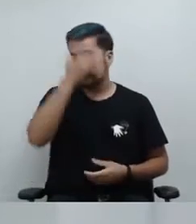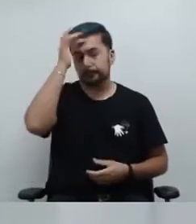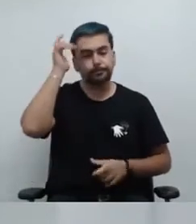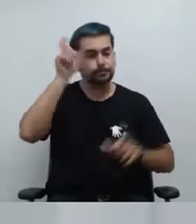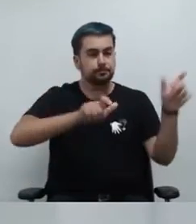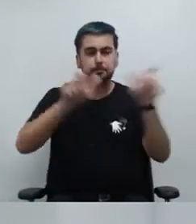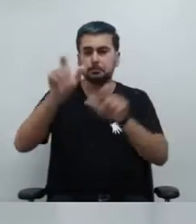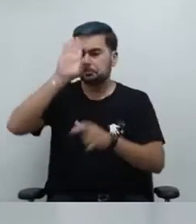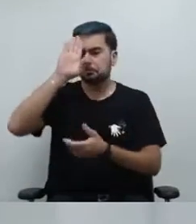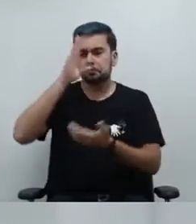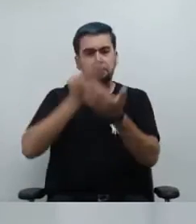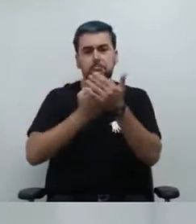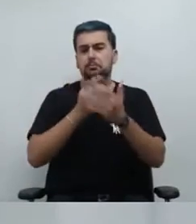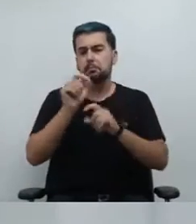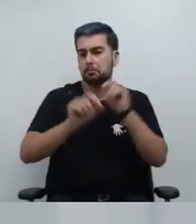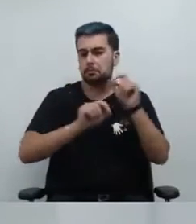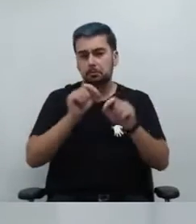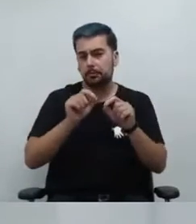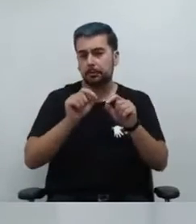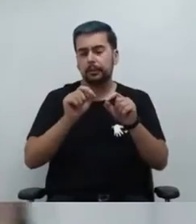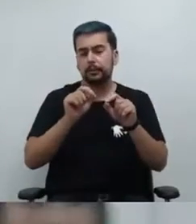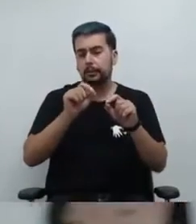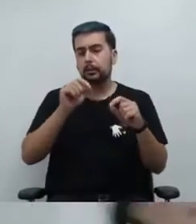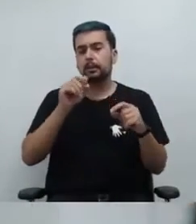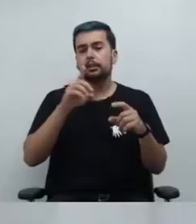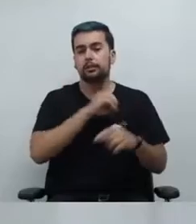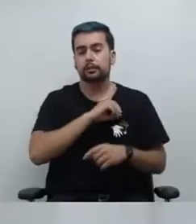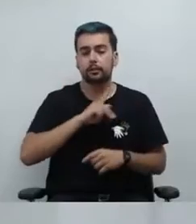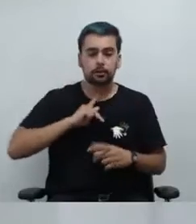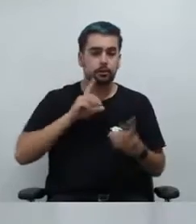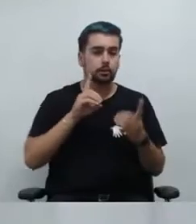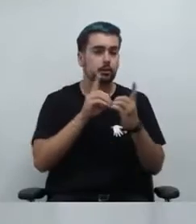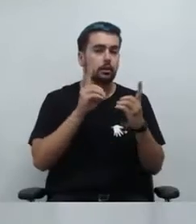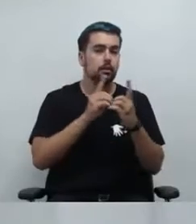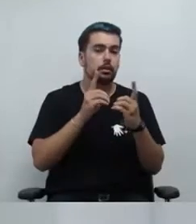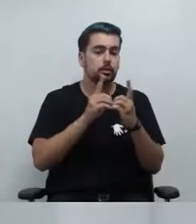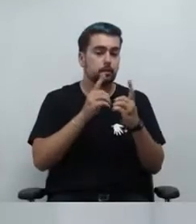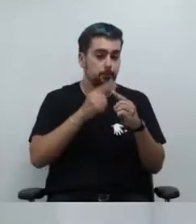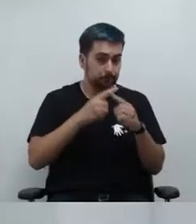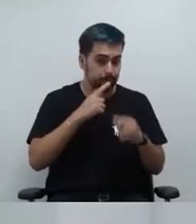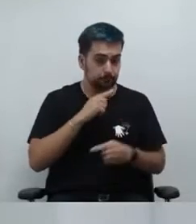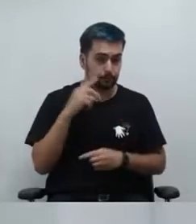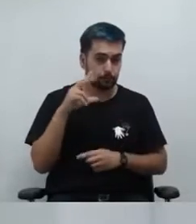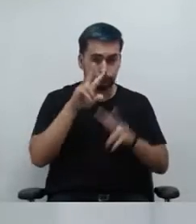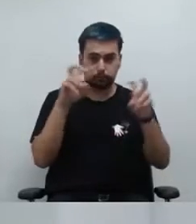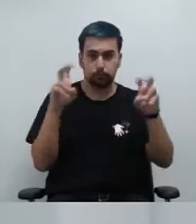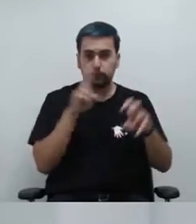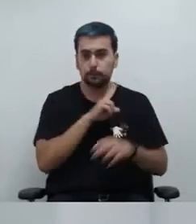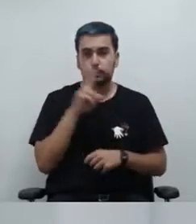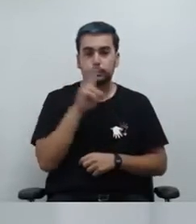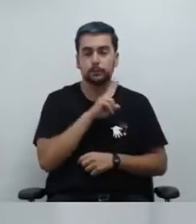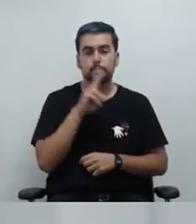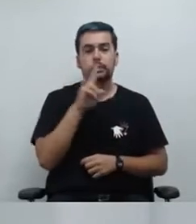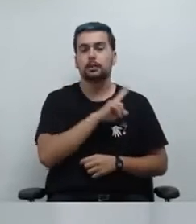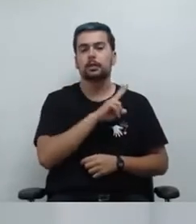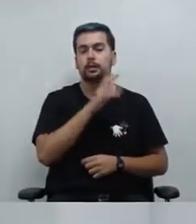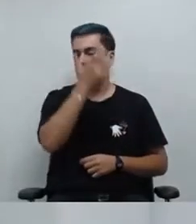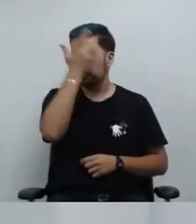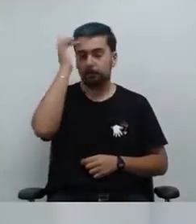acreditar no atendimento da defensoria pela urgência do seu caso e não ter quem o